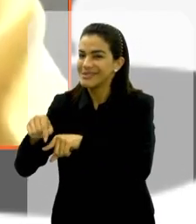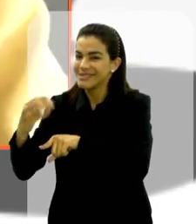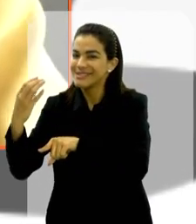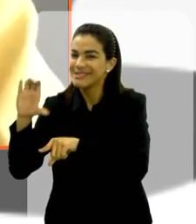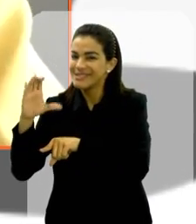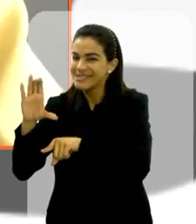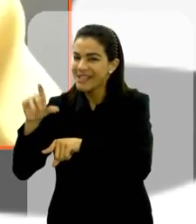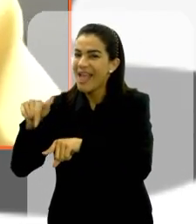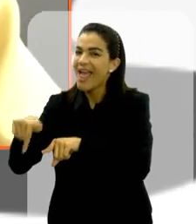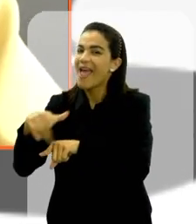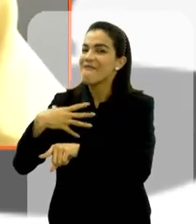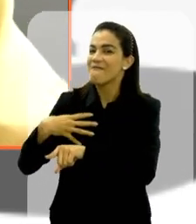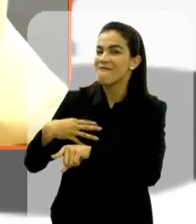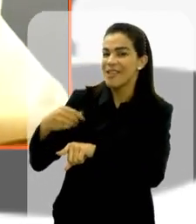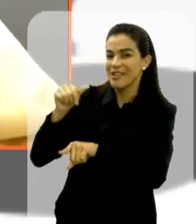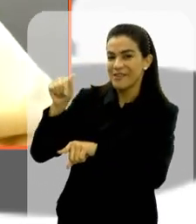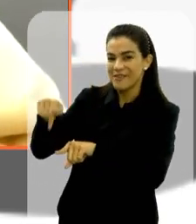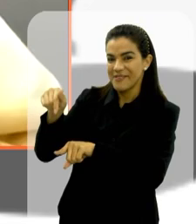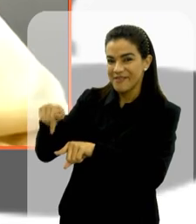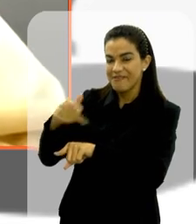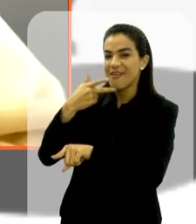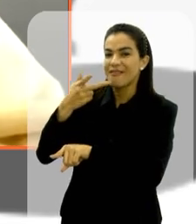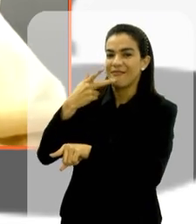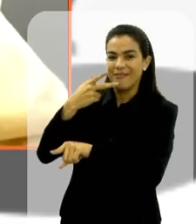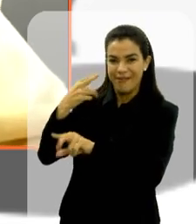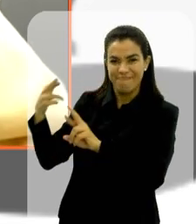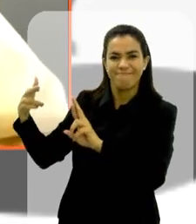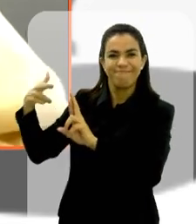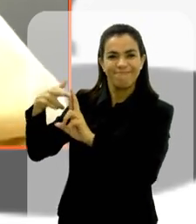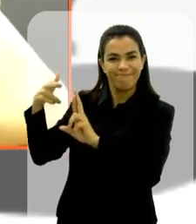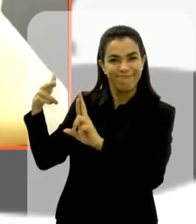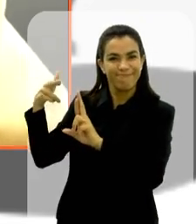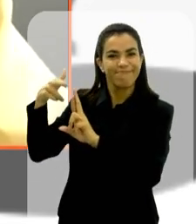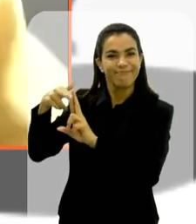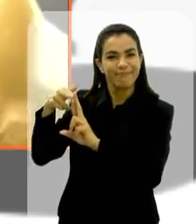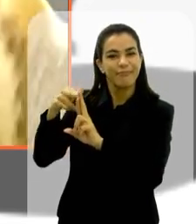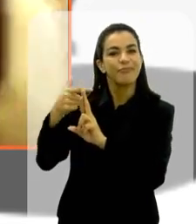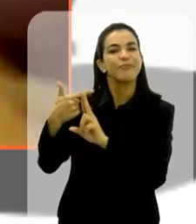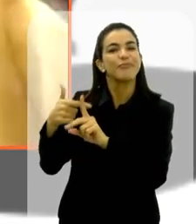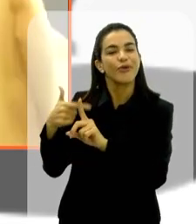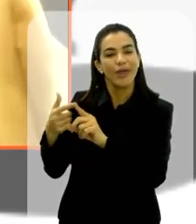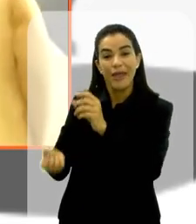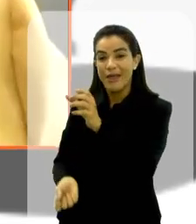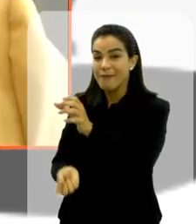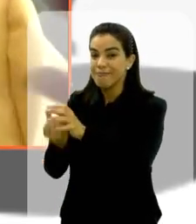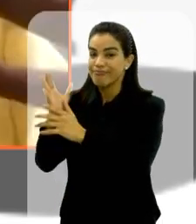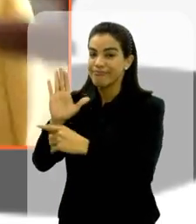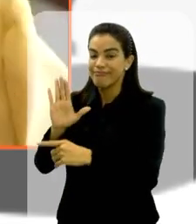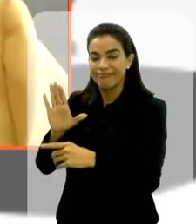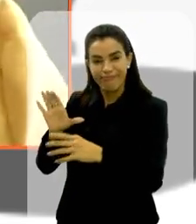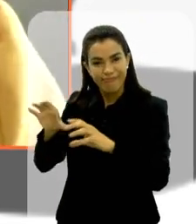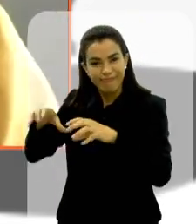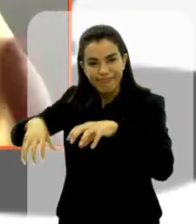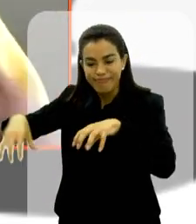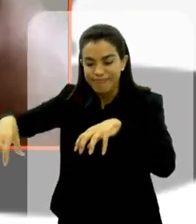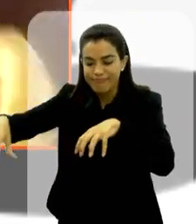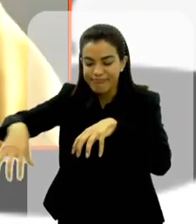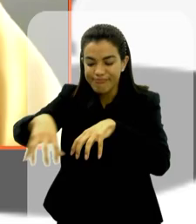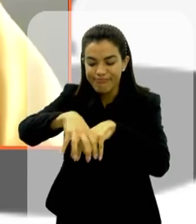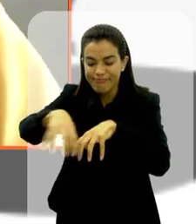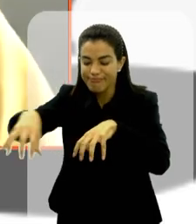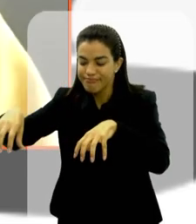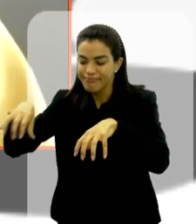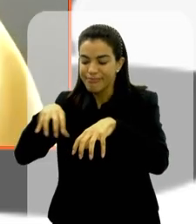o filho de Maracajaguaçu, que foi depois levado para lá e construiu a sua aldeia, a aldeia de São